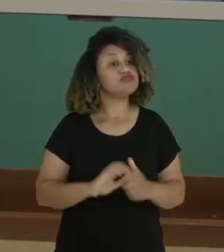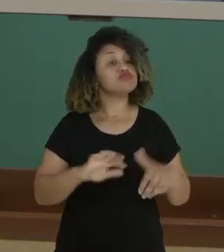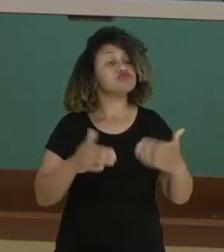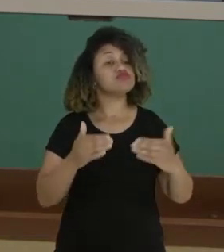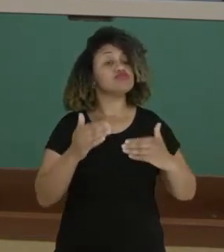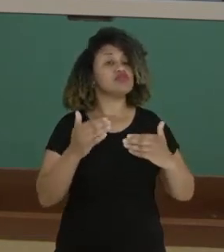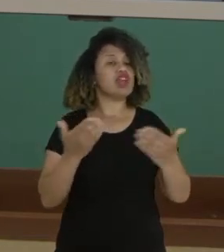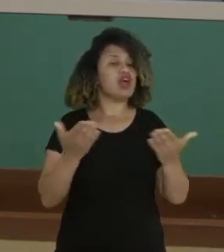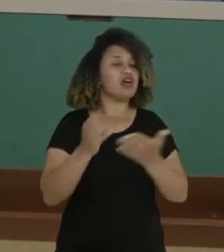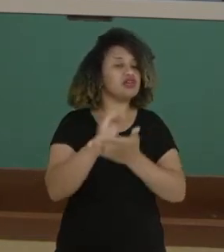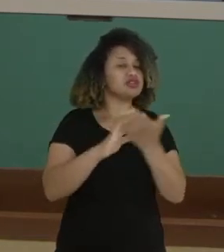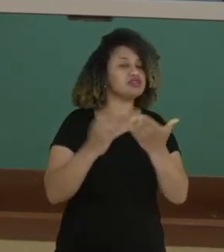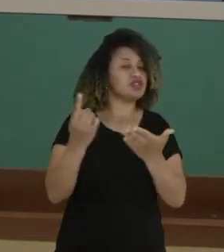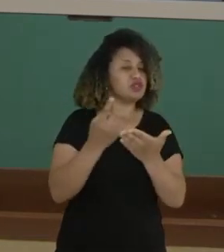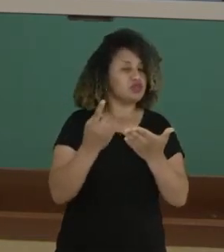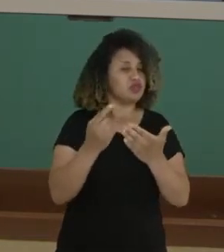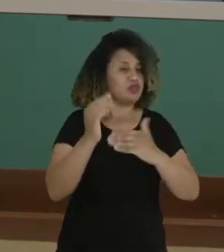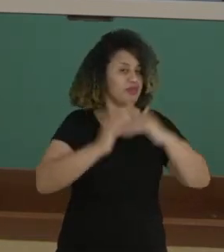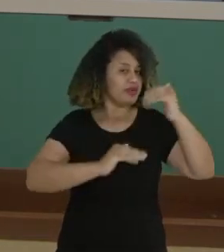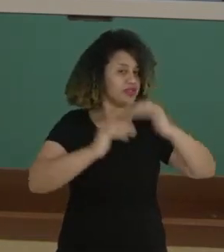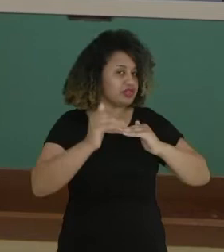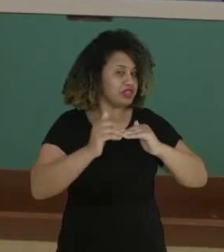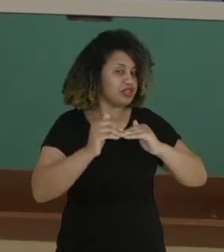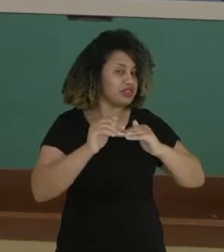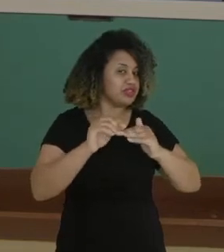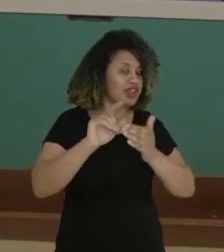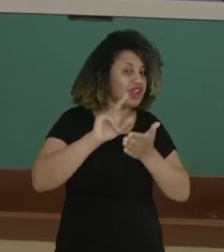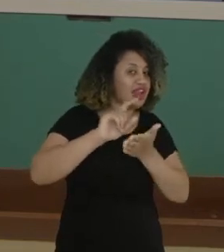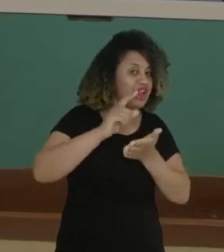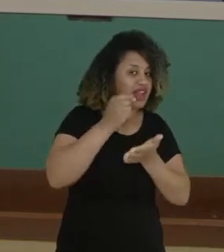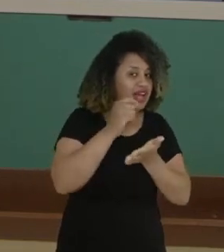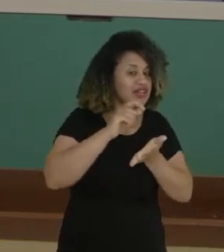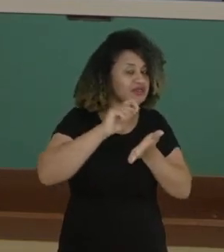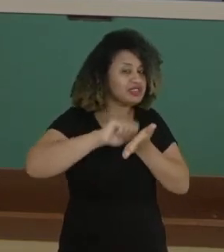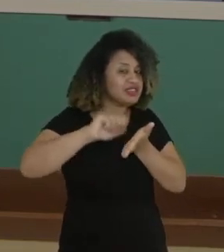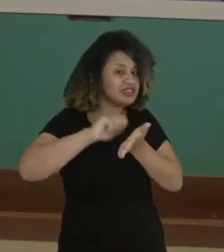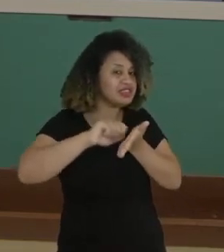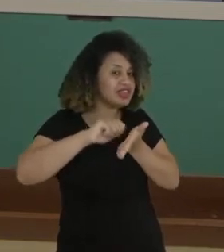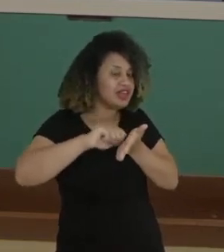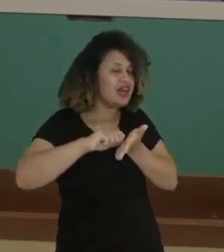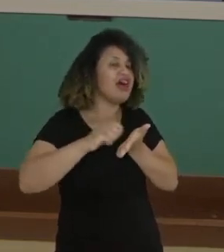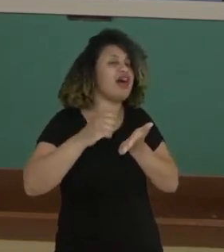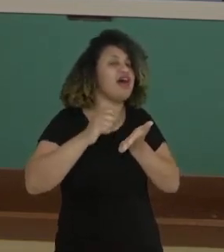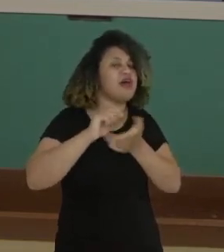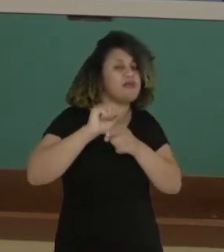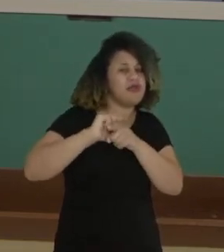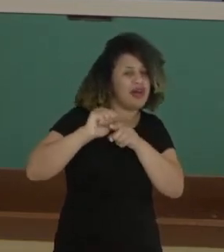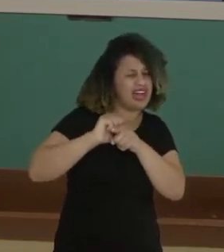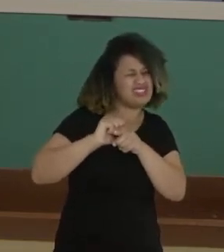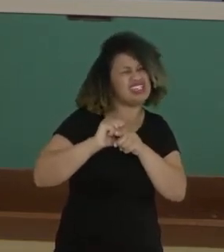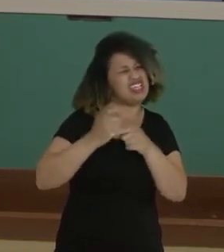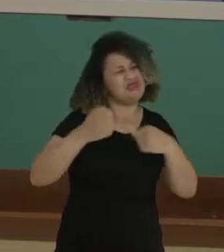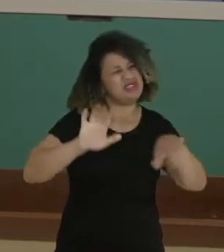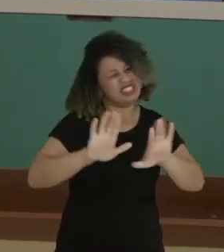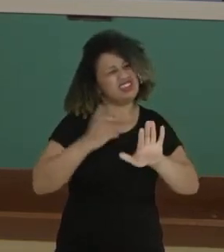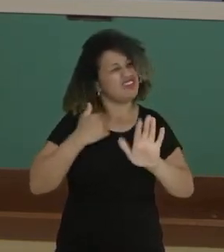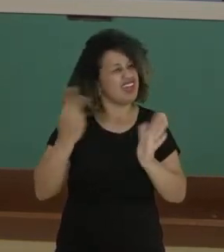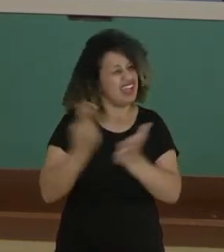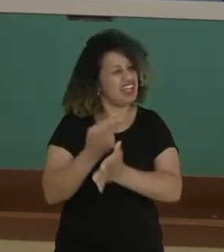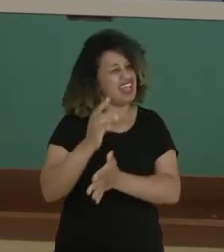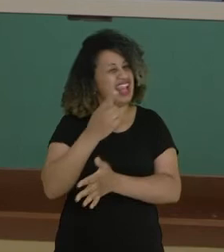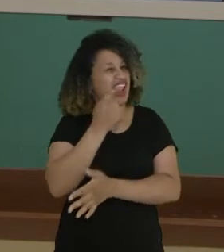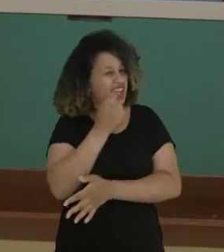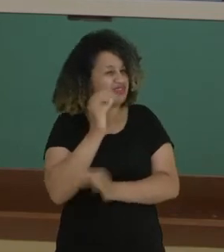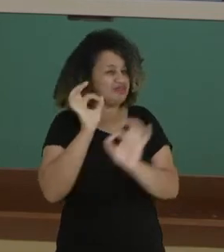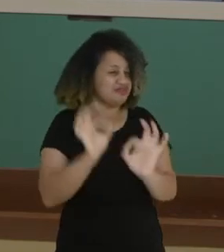Praticando o primeiro então, ó lá, vamos praticar. Pegou lápis, caderno, borracha? Borracha não, né? Que você não vai errar, só lápis. Determine qual